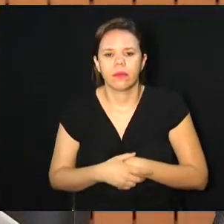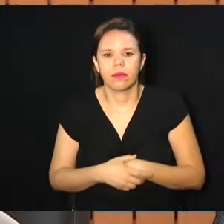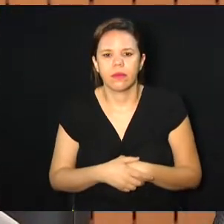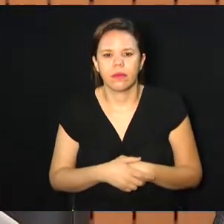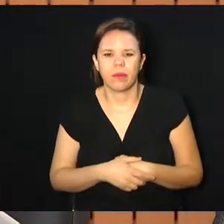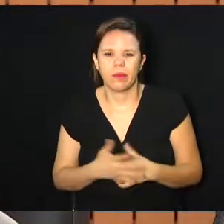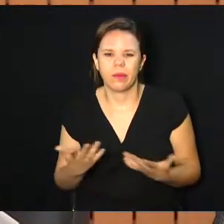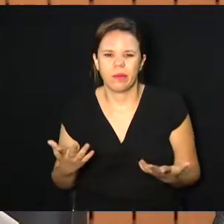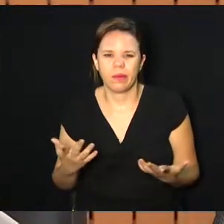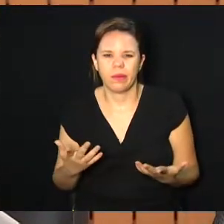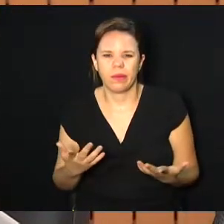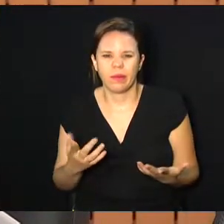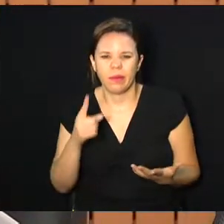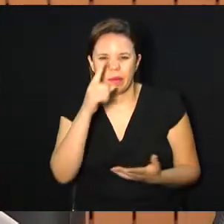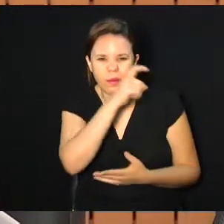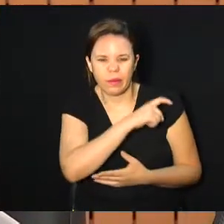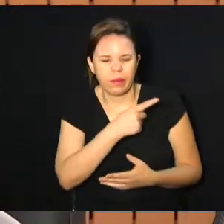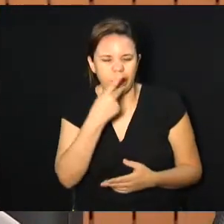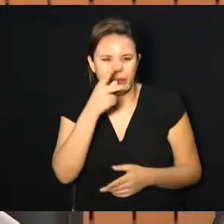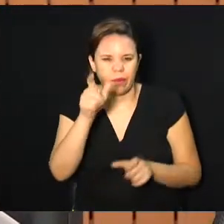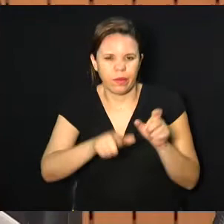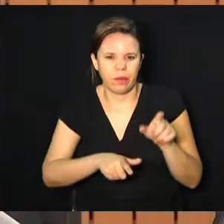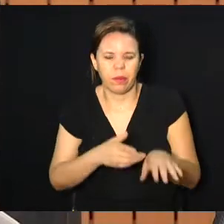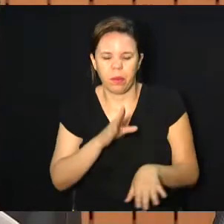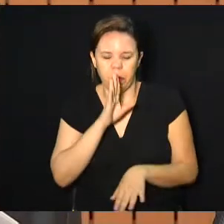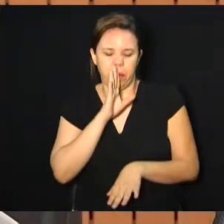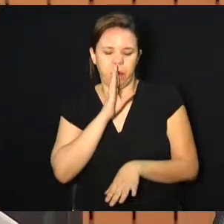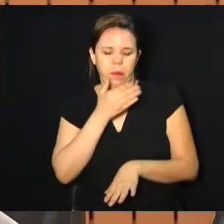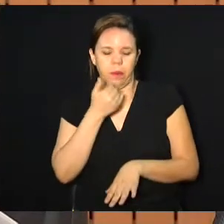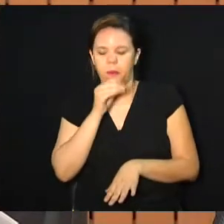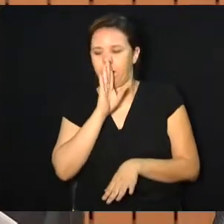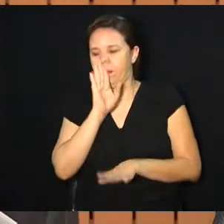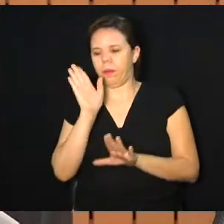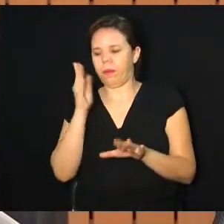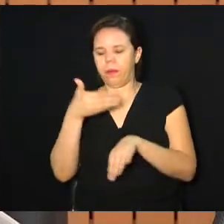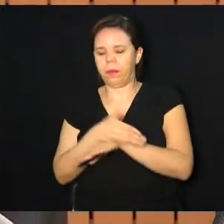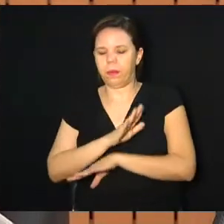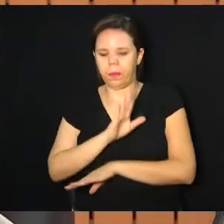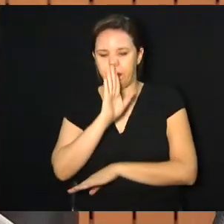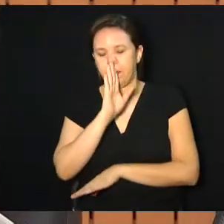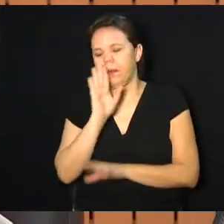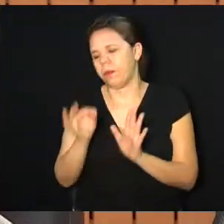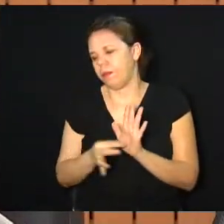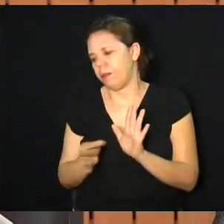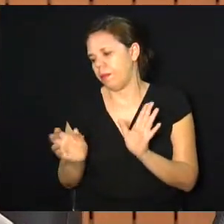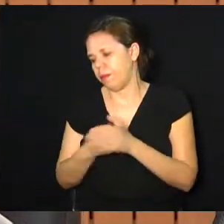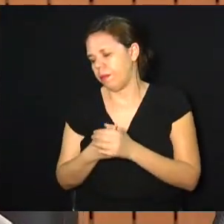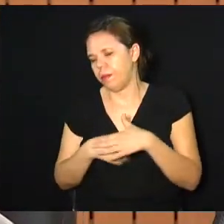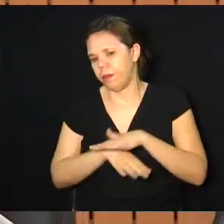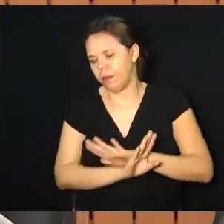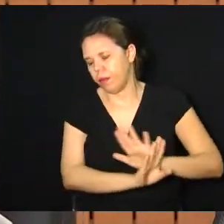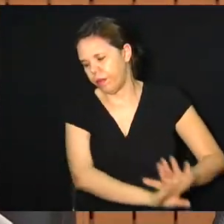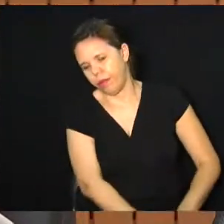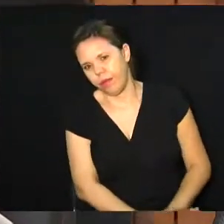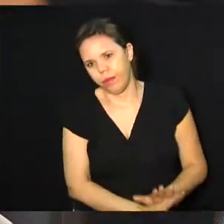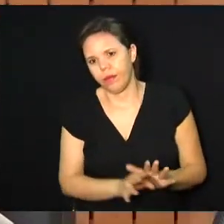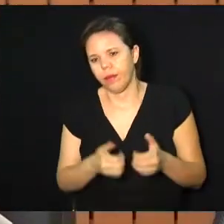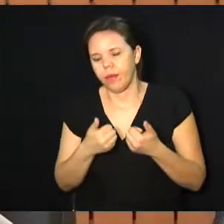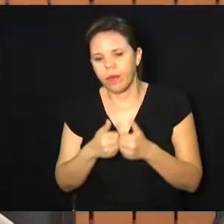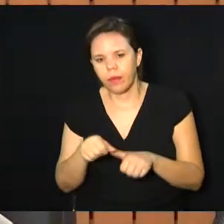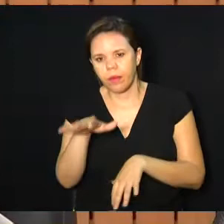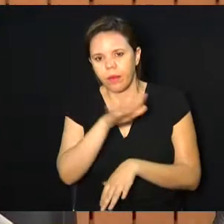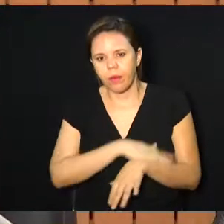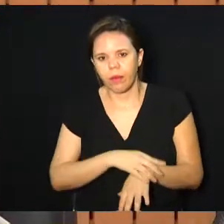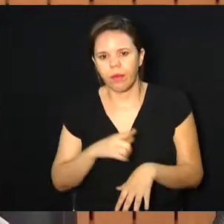poroso, né, tão hostil, que muita gente prefere nem participar, né? Isso aí. transporte coletivo,